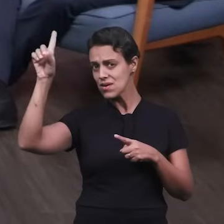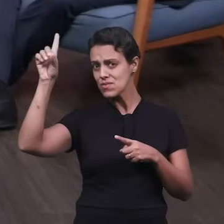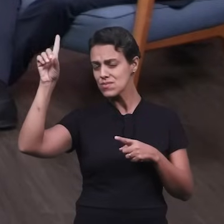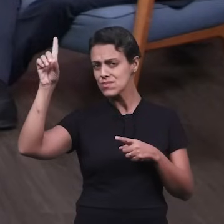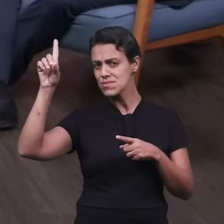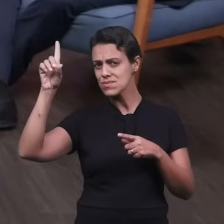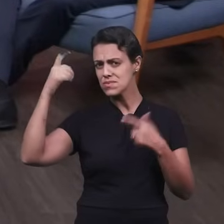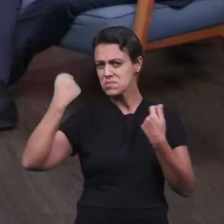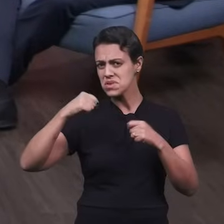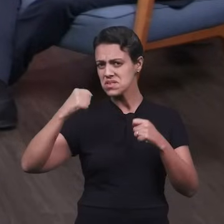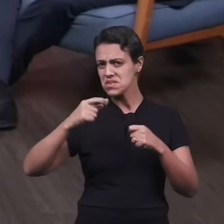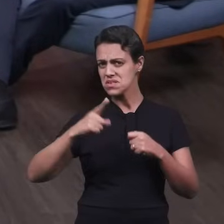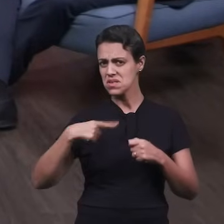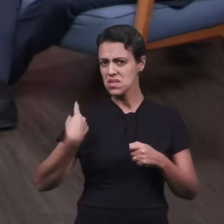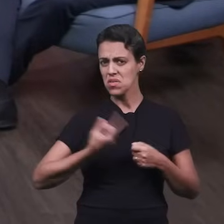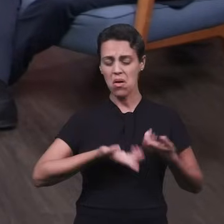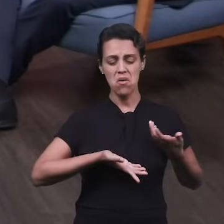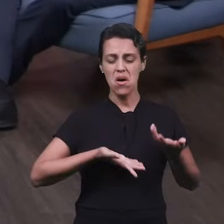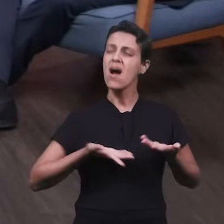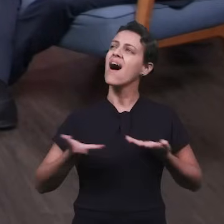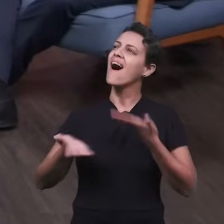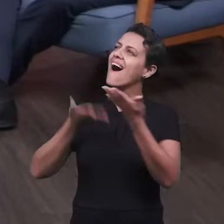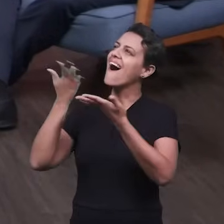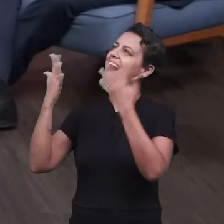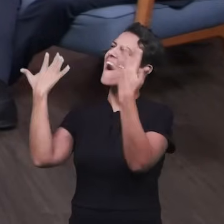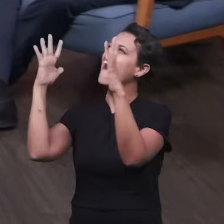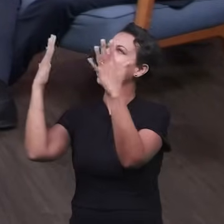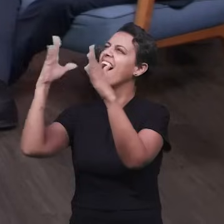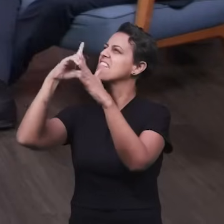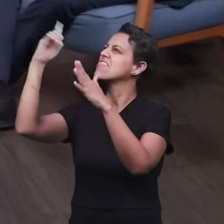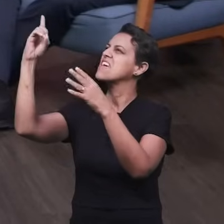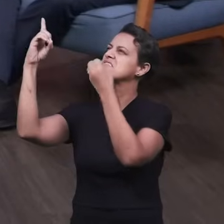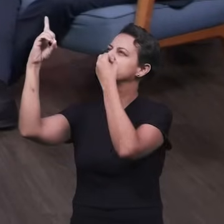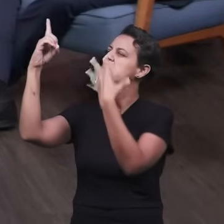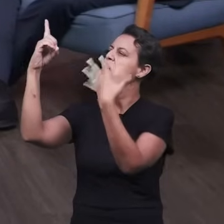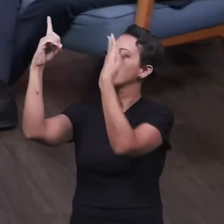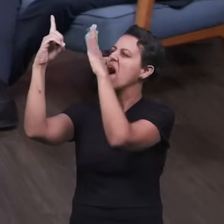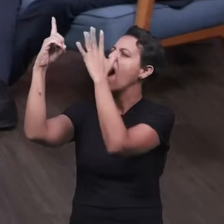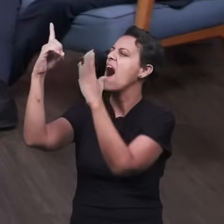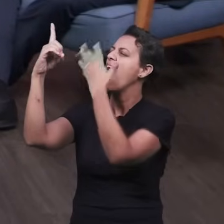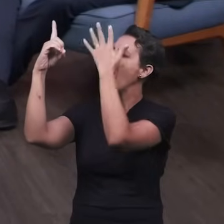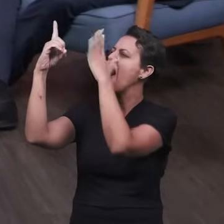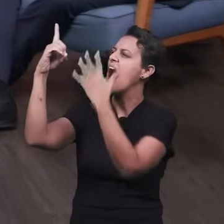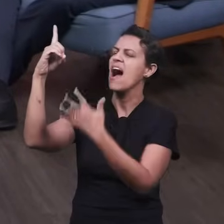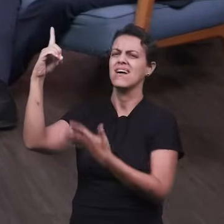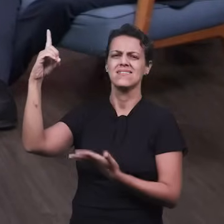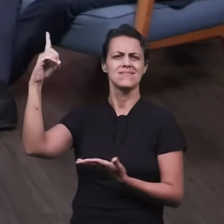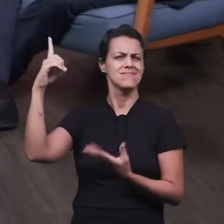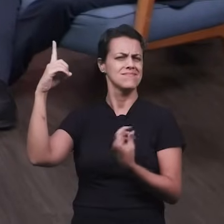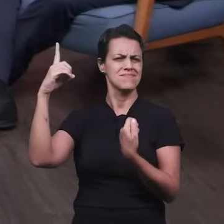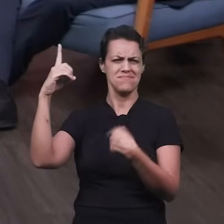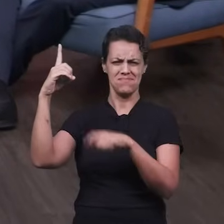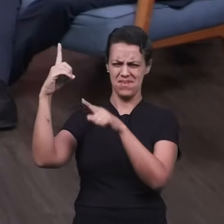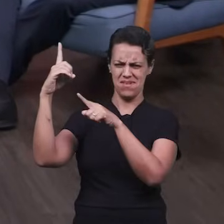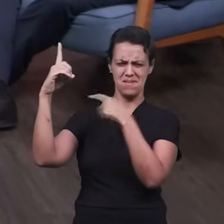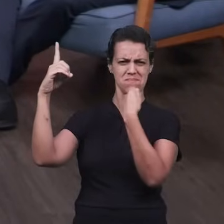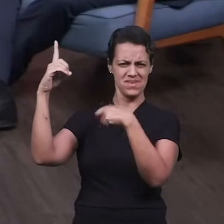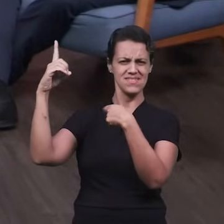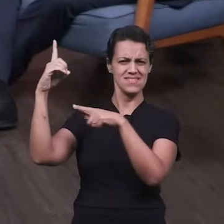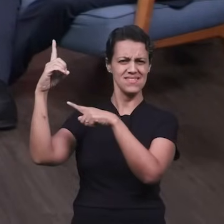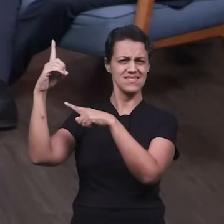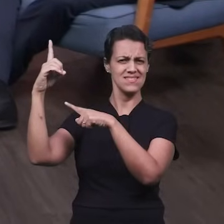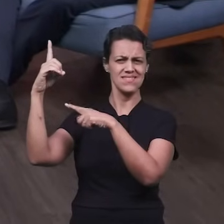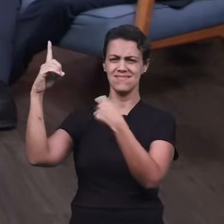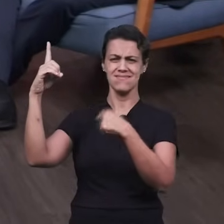Deus não precisa de nossos elogios, não. Você fica elogiando, Deus é muito bom, sei o quê. Aquele negócio o homem gosta de fazer, elogiando Deus.